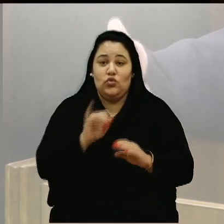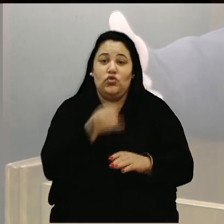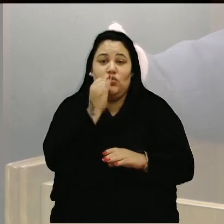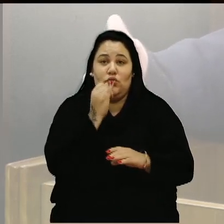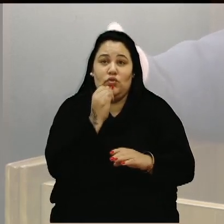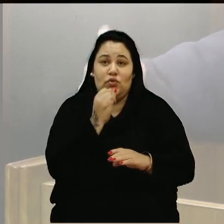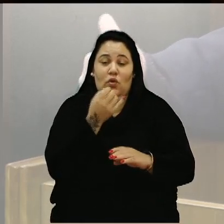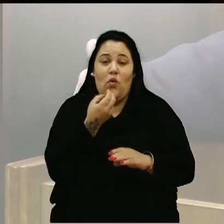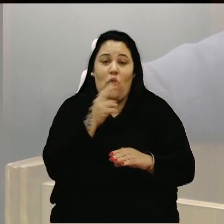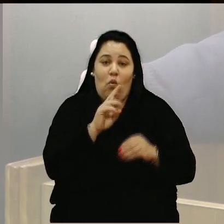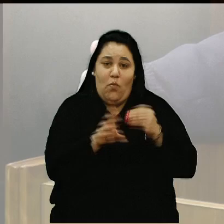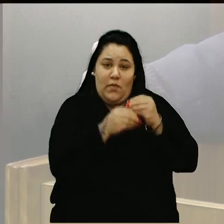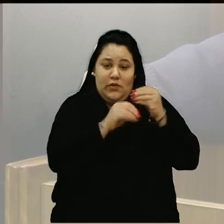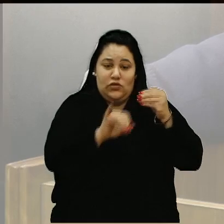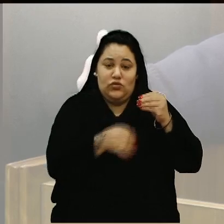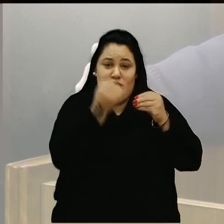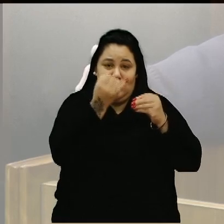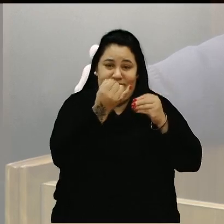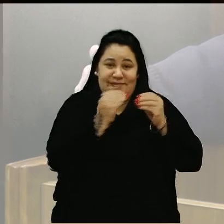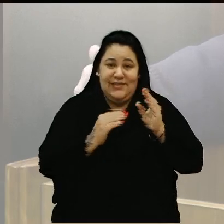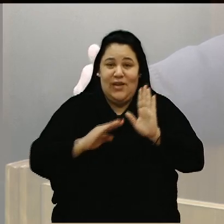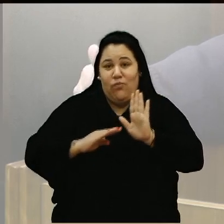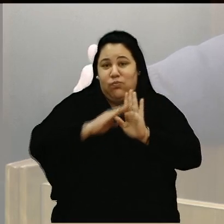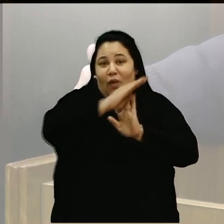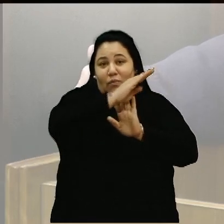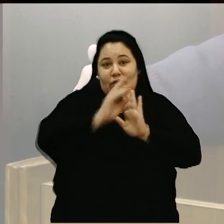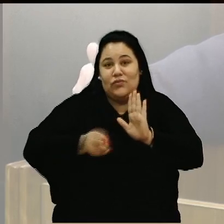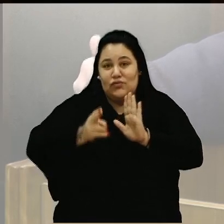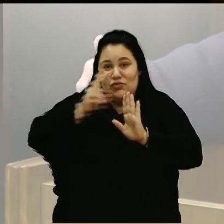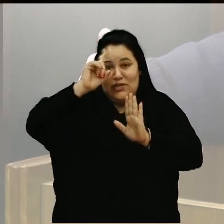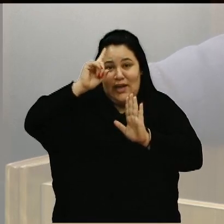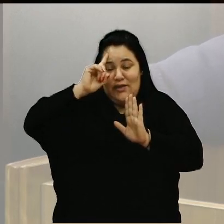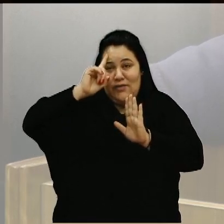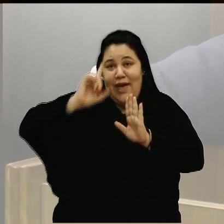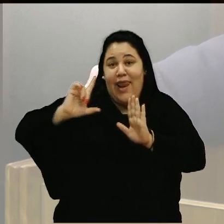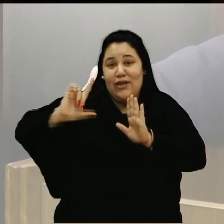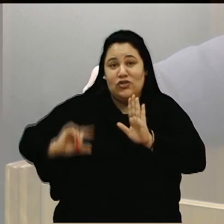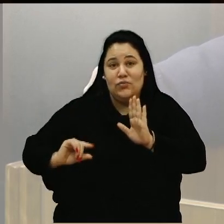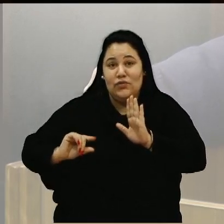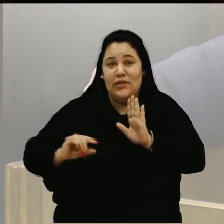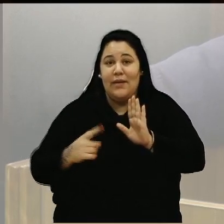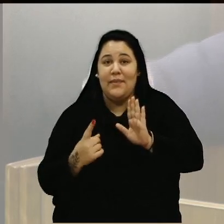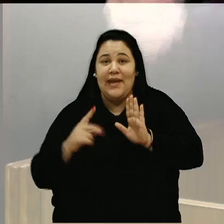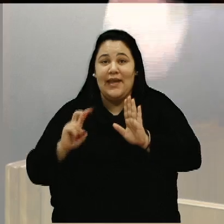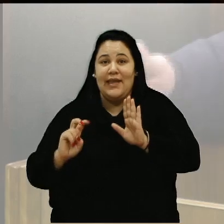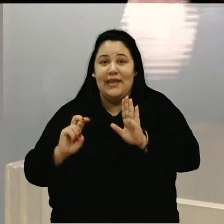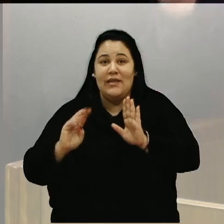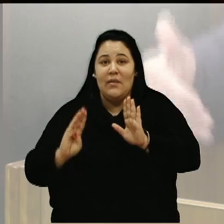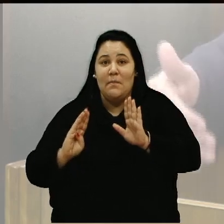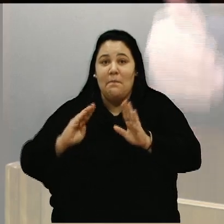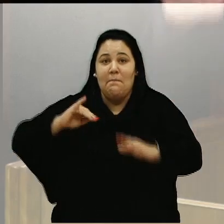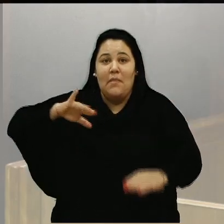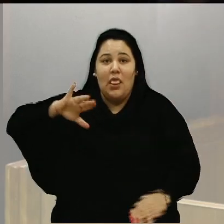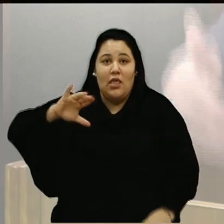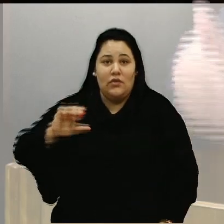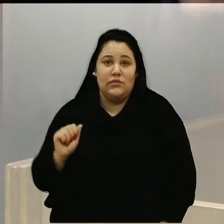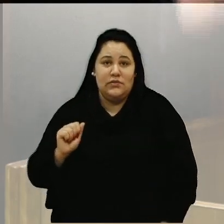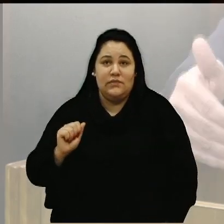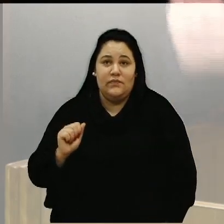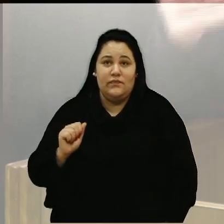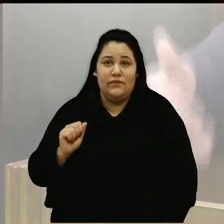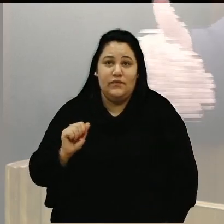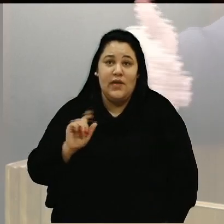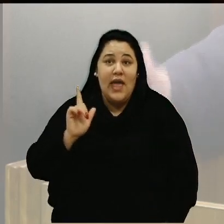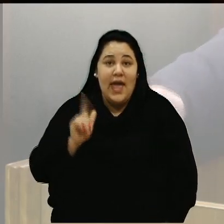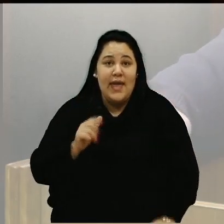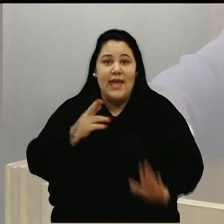ou a capitalização constante, ele cairia para 15 bilhões. Aqui está a reconstrução do Rio